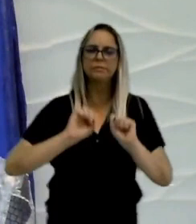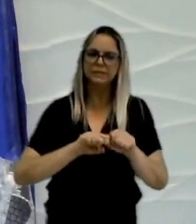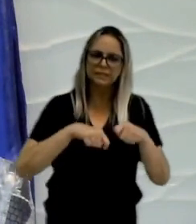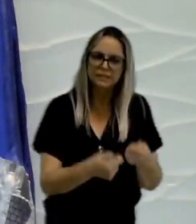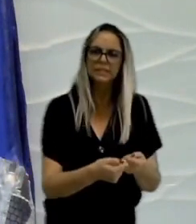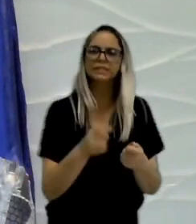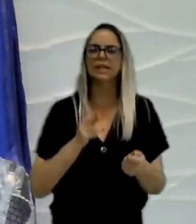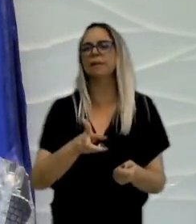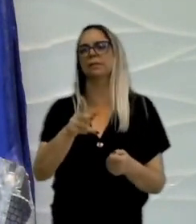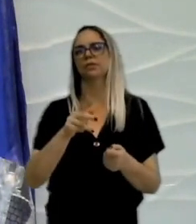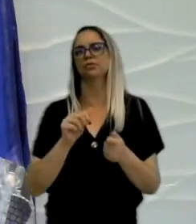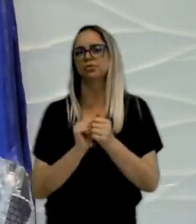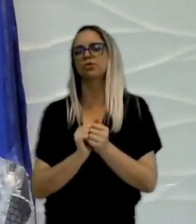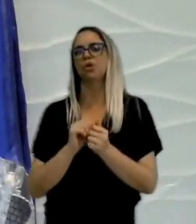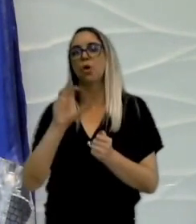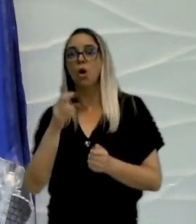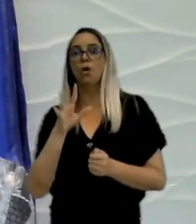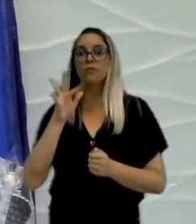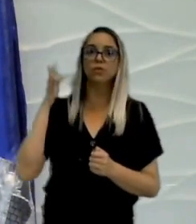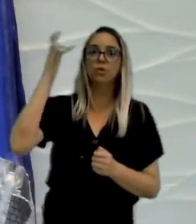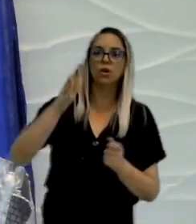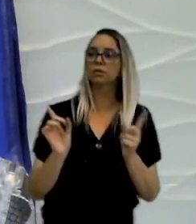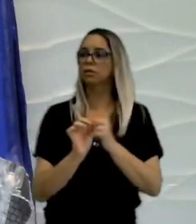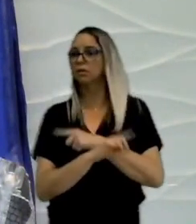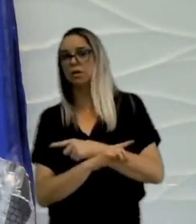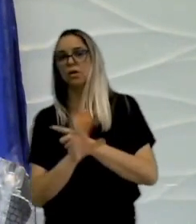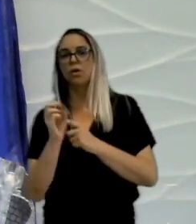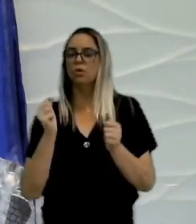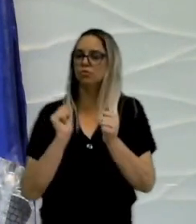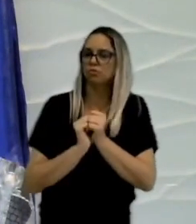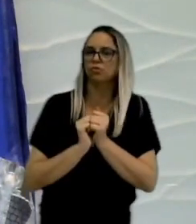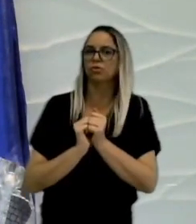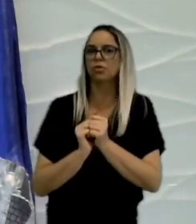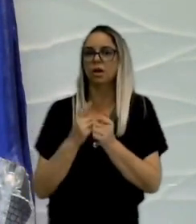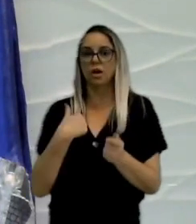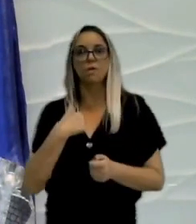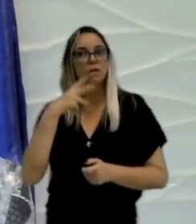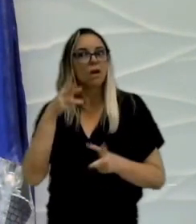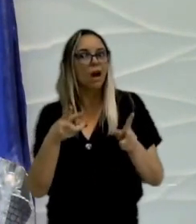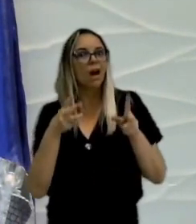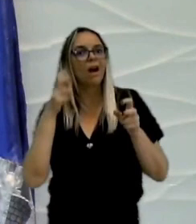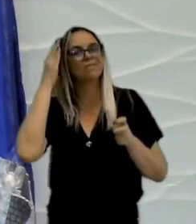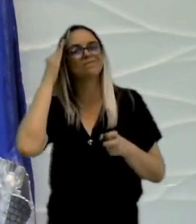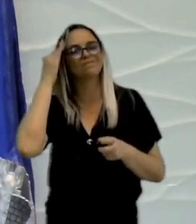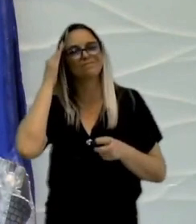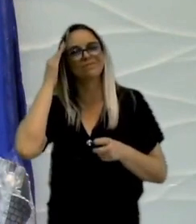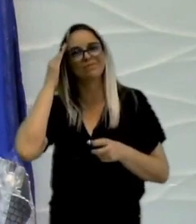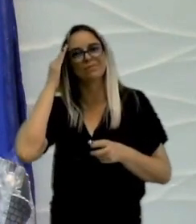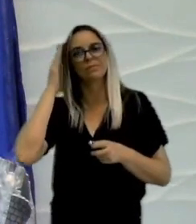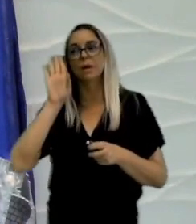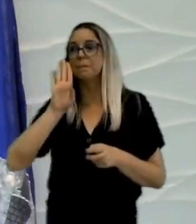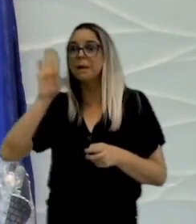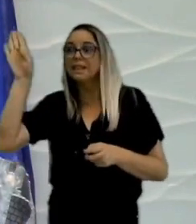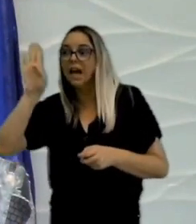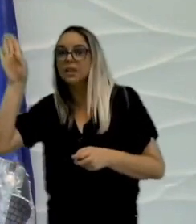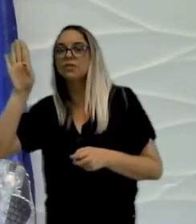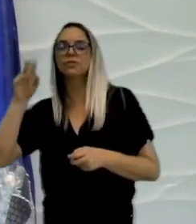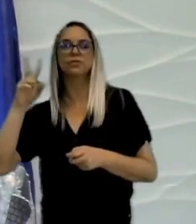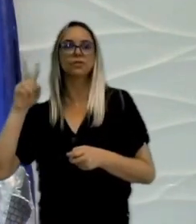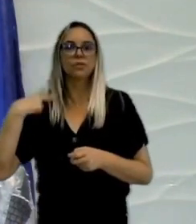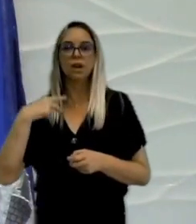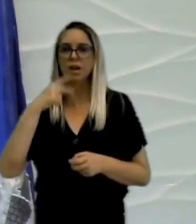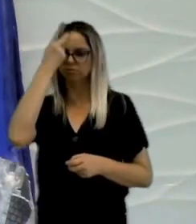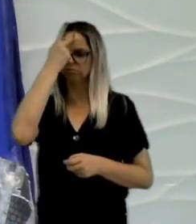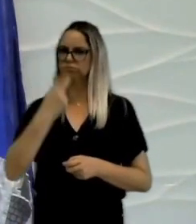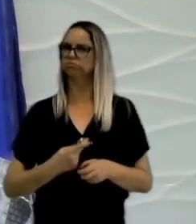como oposição ou situação, estarei à disposição, pois entendo que o mandato do vereador não é para defender os seus interesses